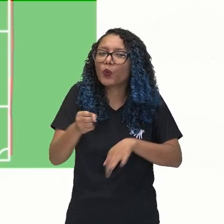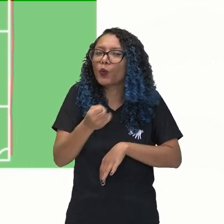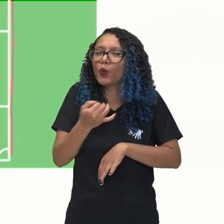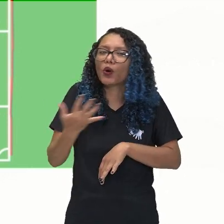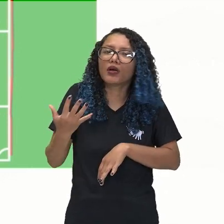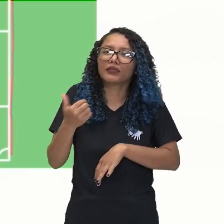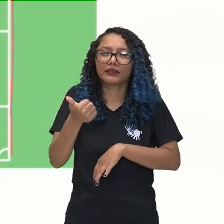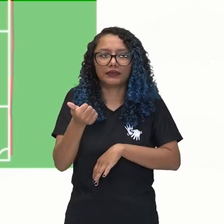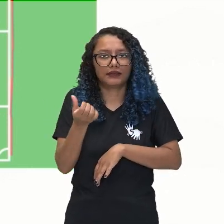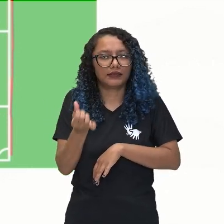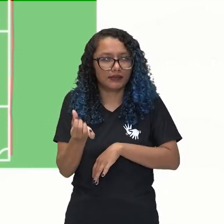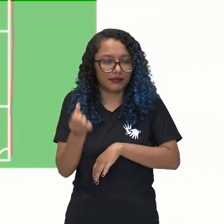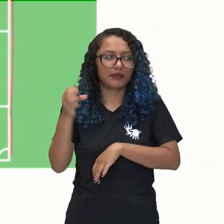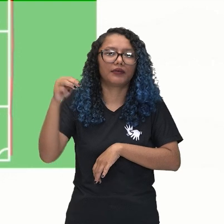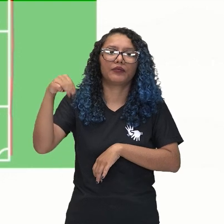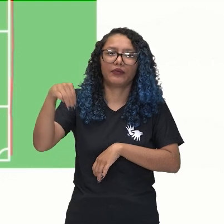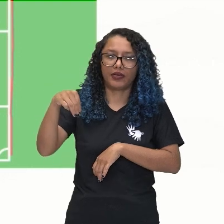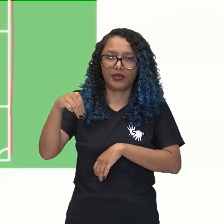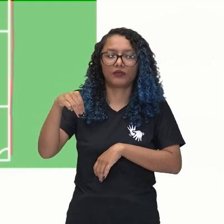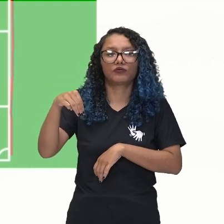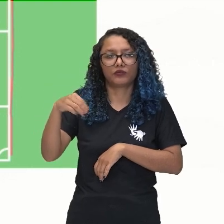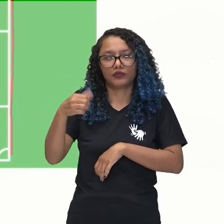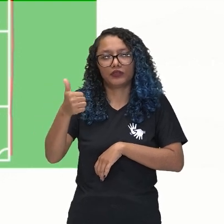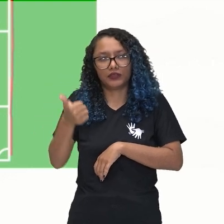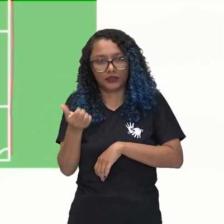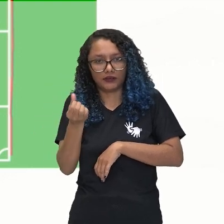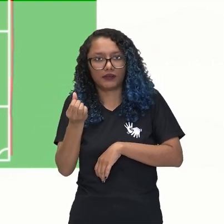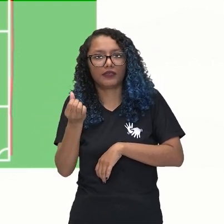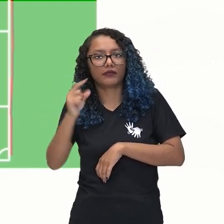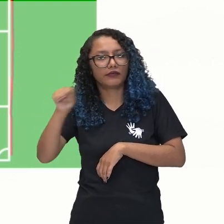16,5 metros, enquanto a pequena